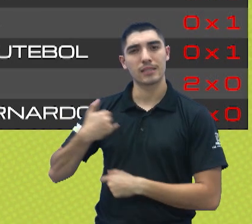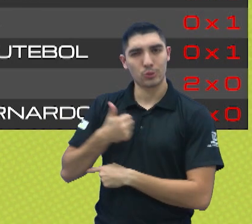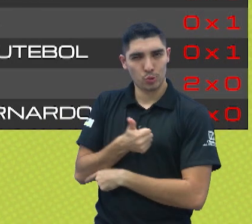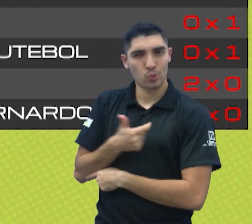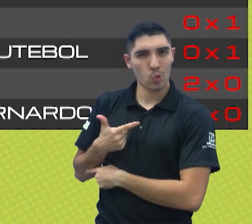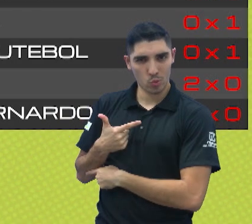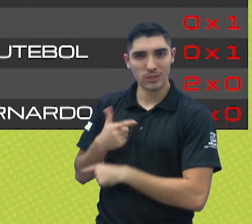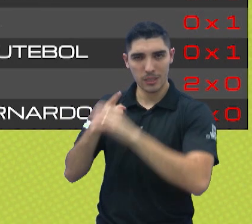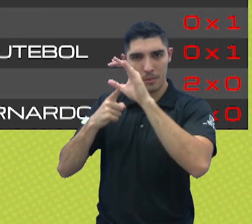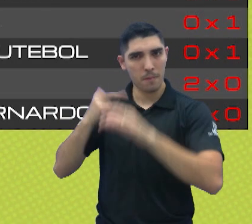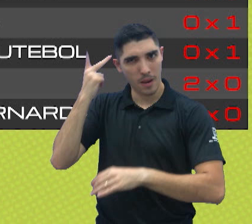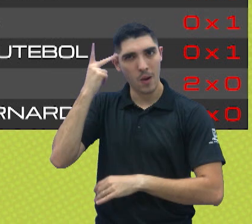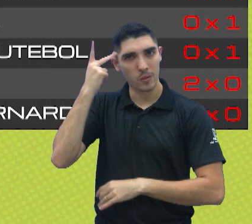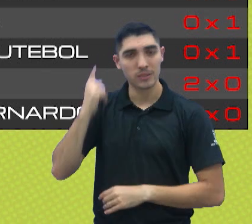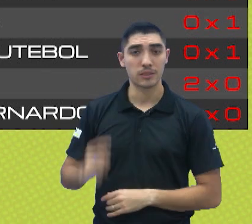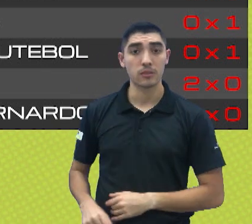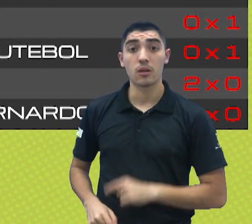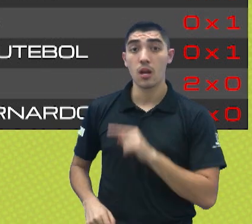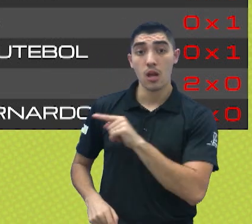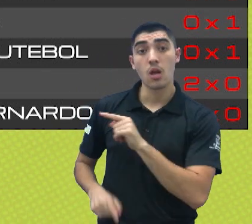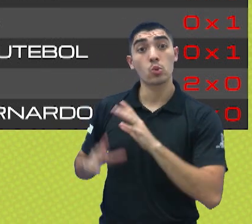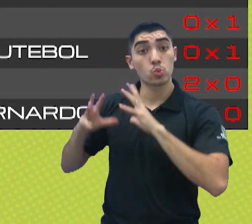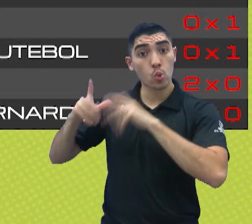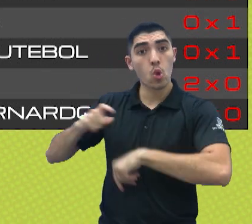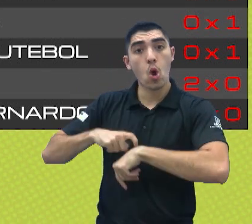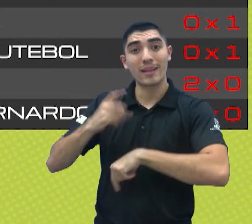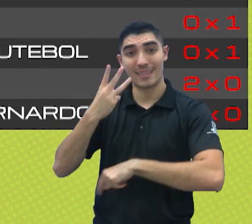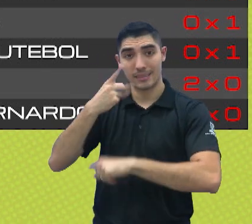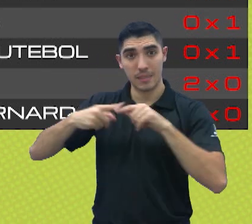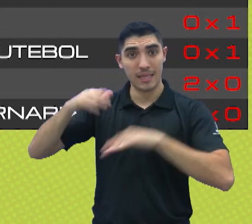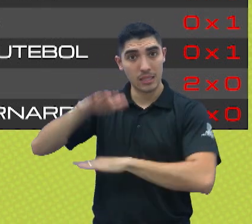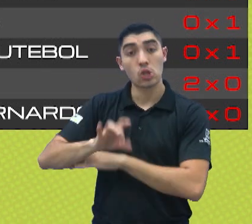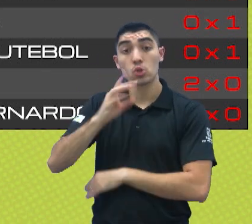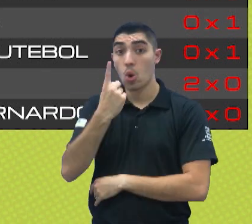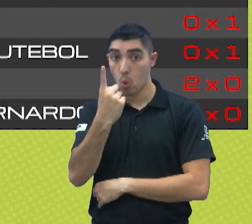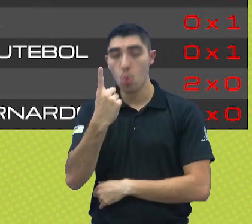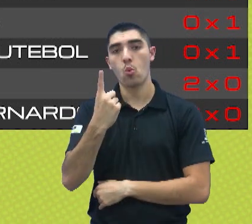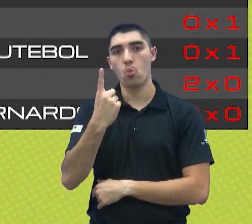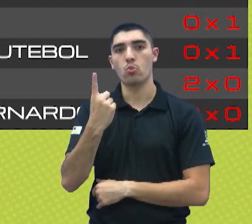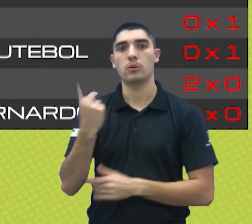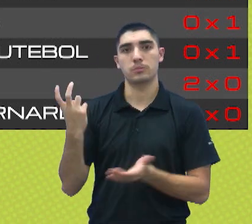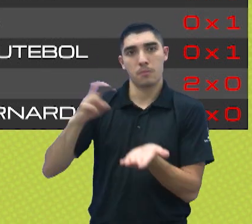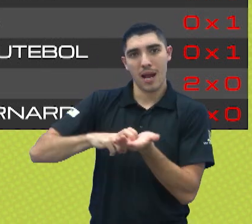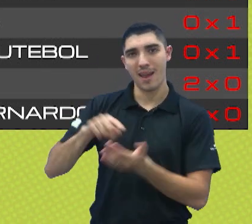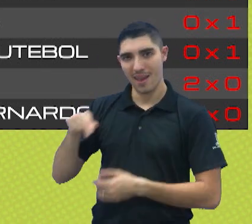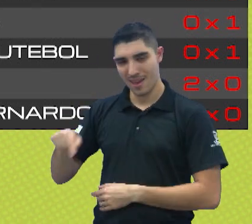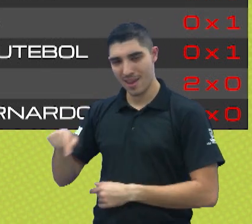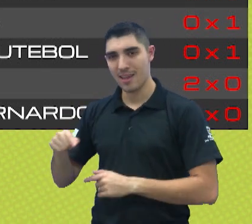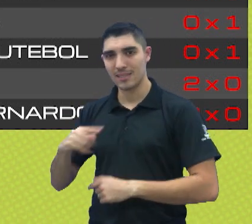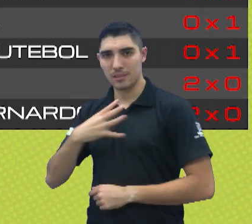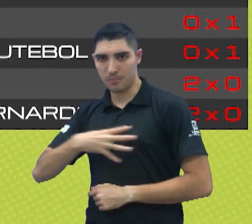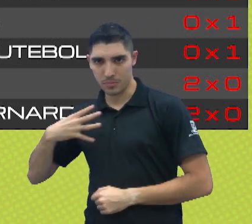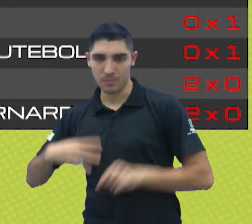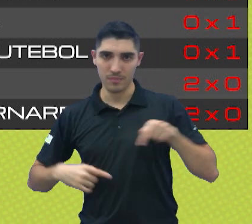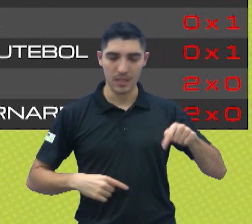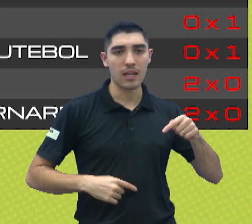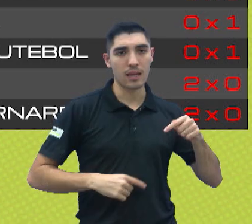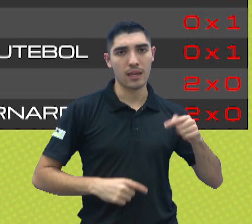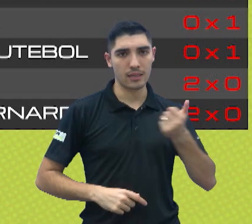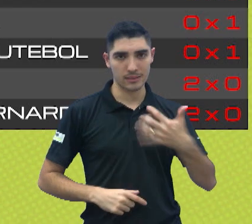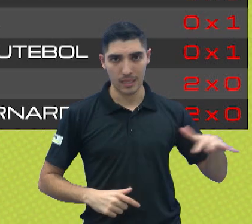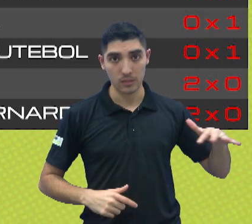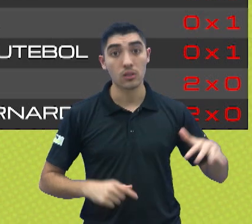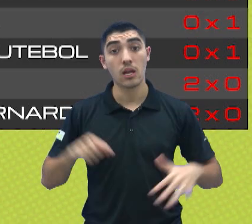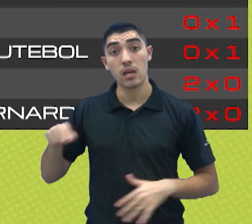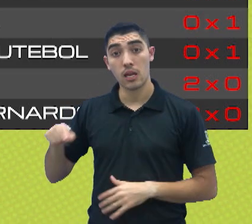domingo, apenas um jogo 9h30 da manhã, que será Red Bull Bragantino e Santos. Esse jogo terminou 1-0 para o Santos. Tem Palmeiras e Catanduva, o Palmeiras